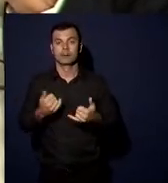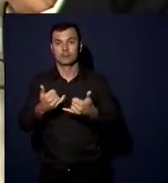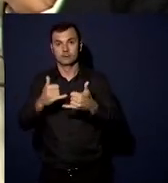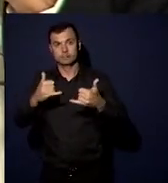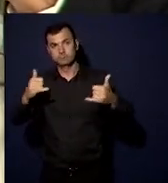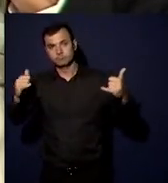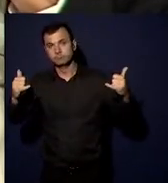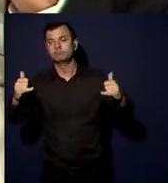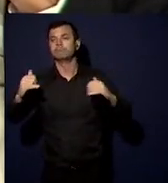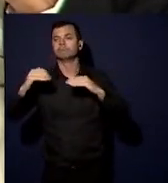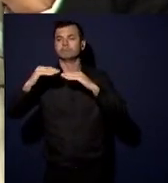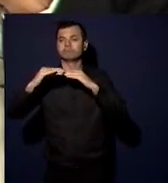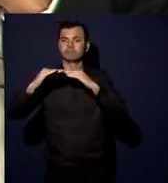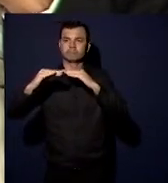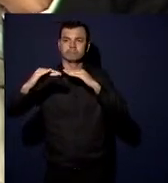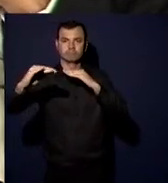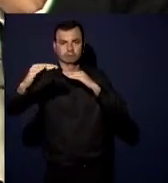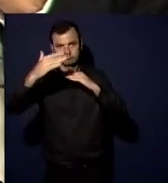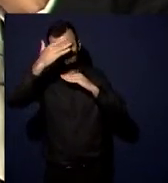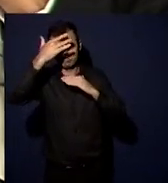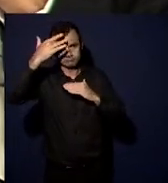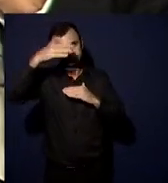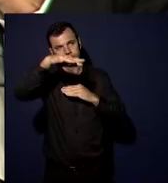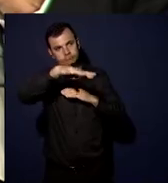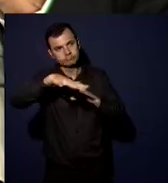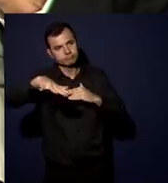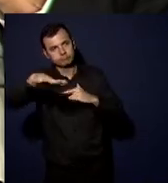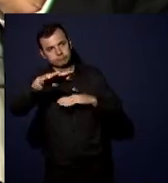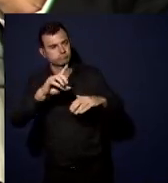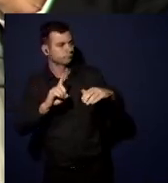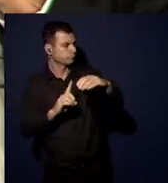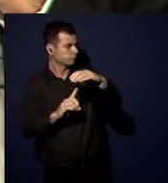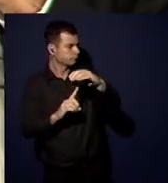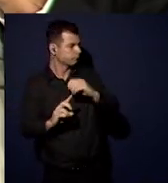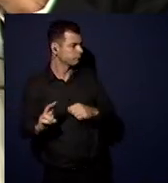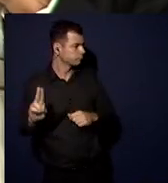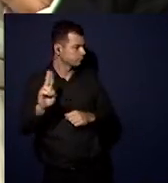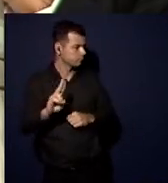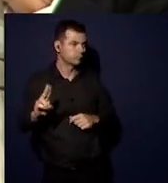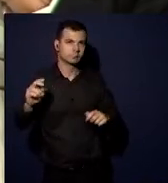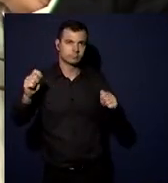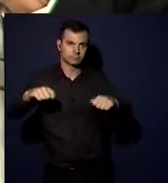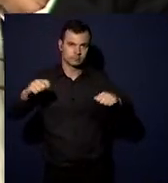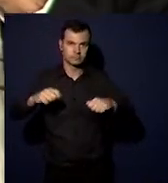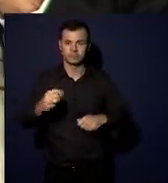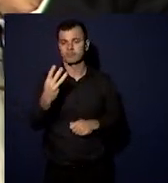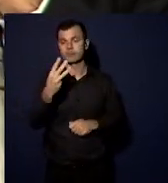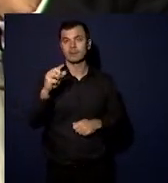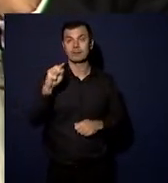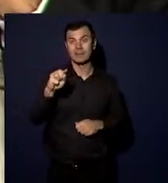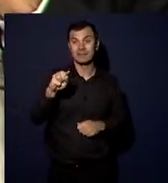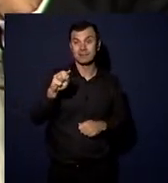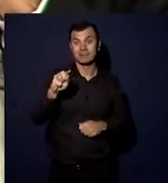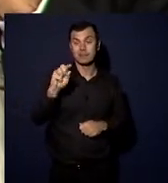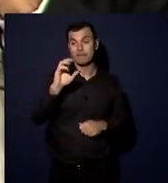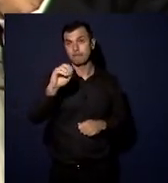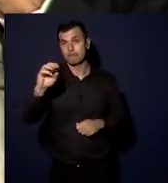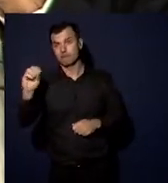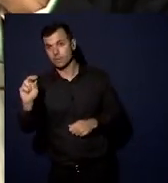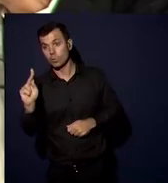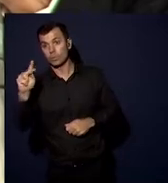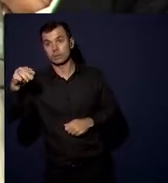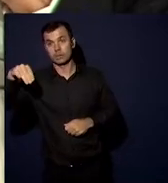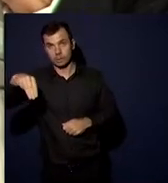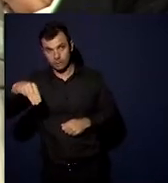flua até os consumidores já temos 3 mil km instalados e participando de leilões